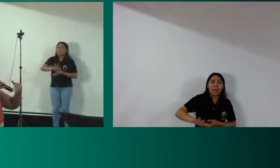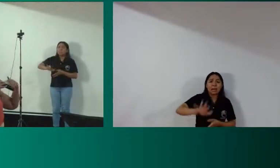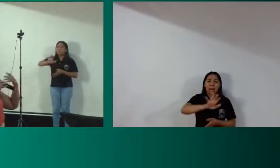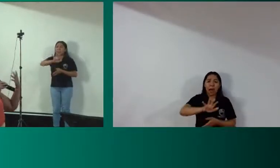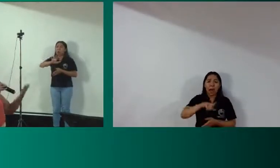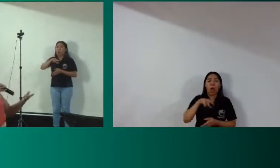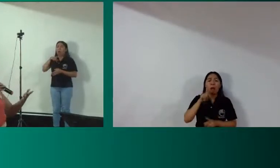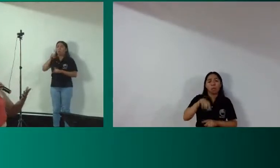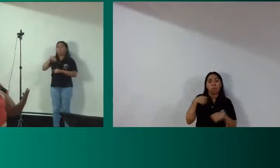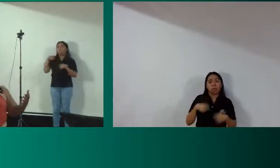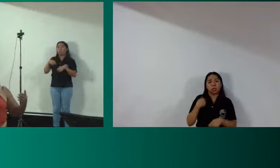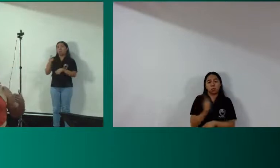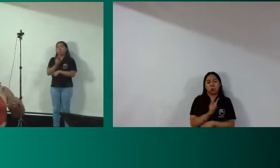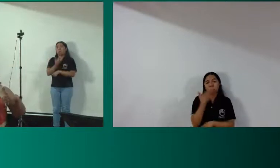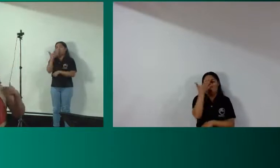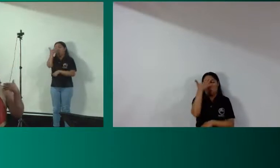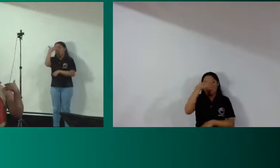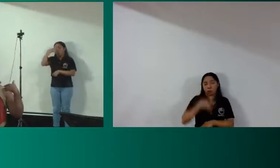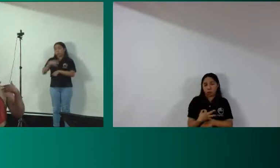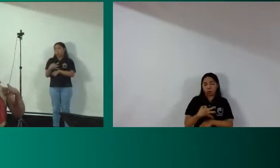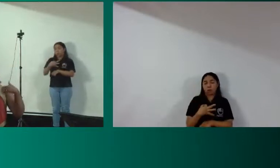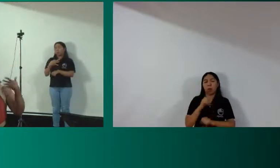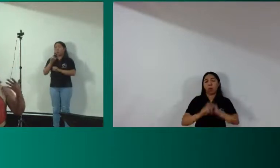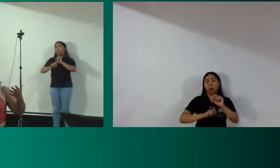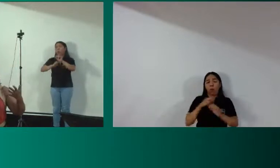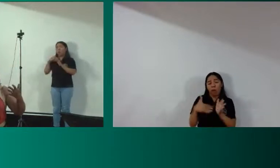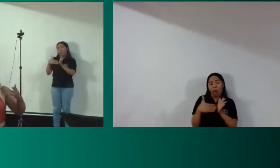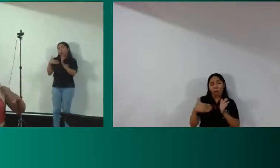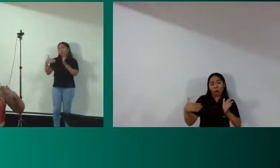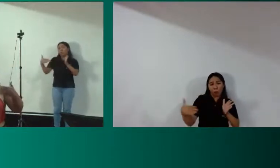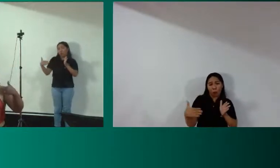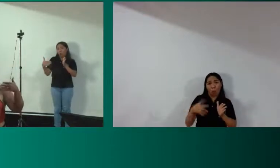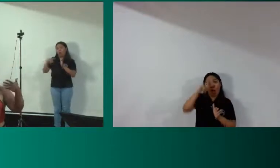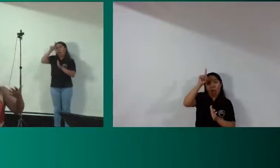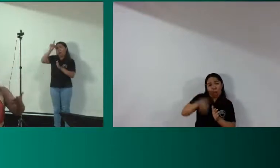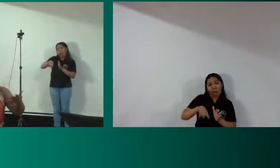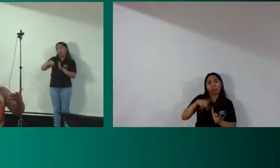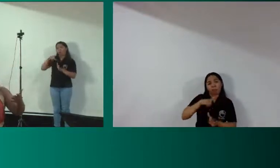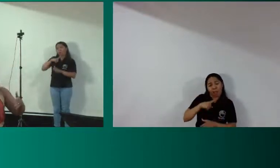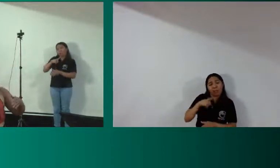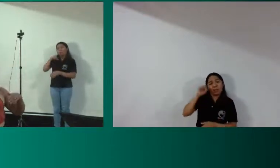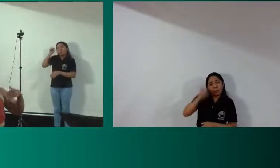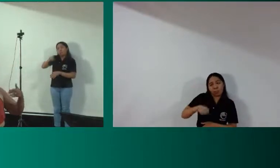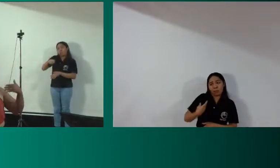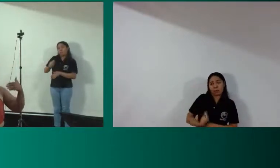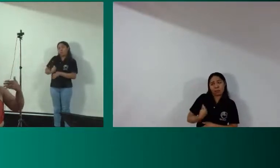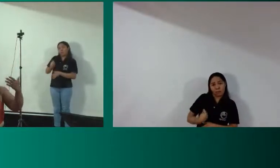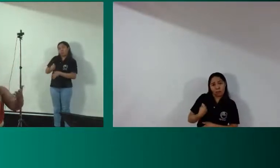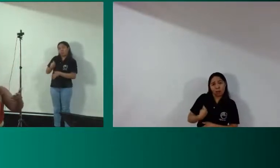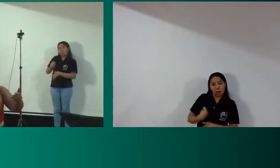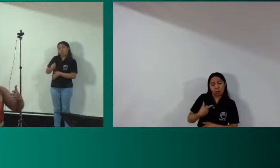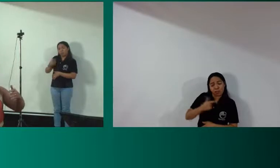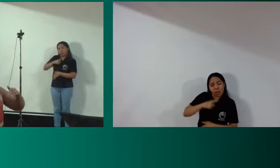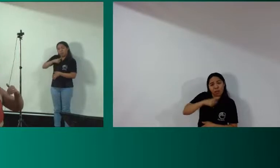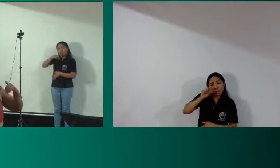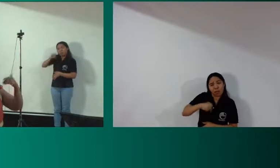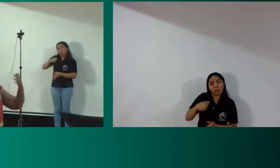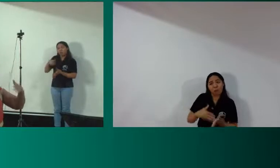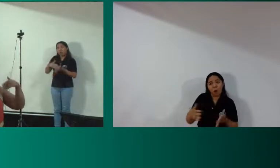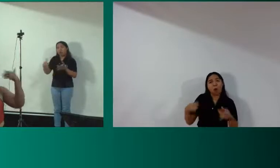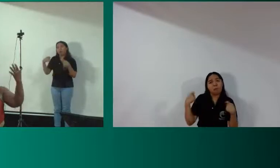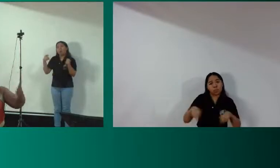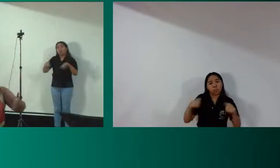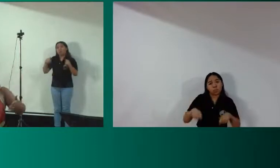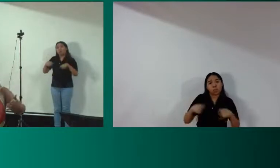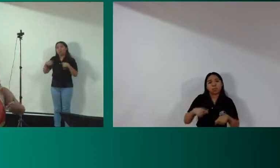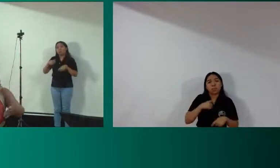é preciso que a gente entenda né que a fome Ela está aí né e ela precisa ser combatida